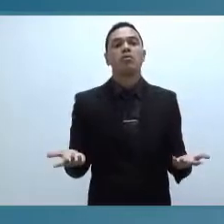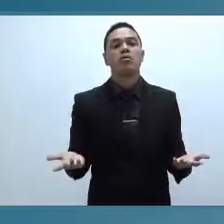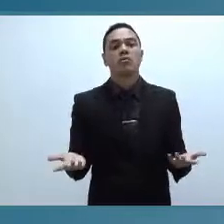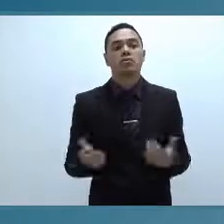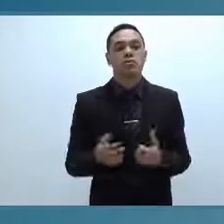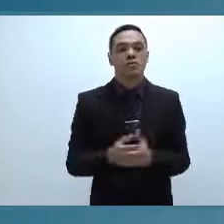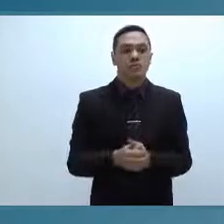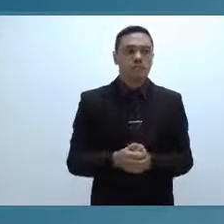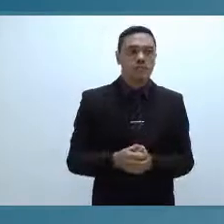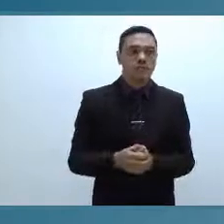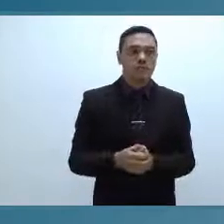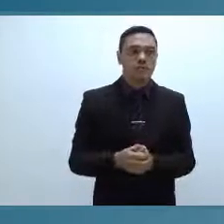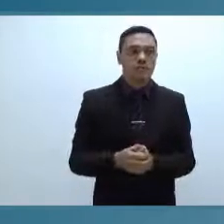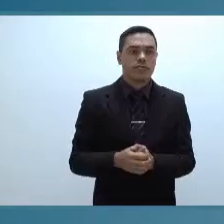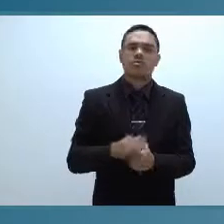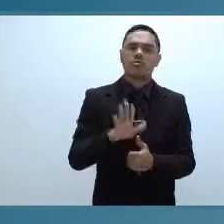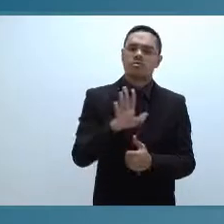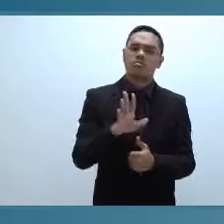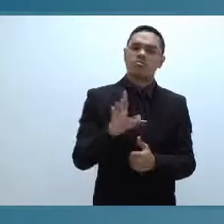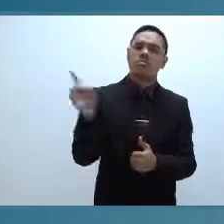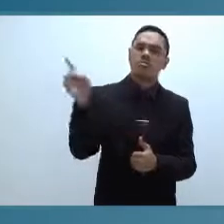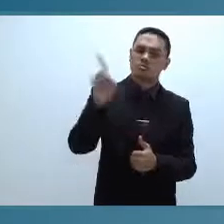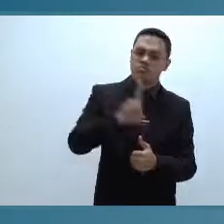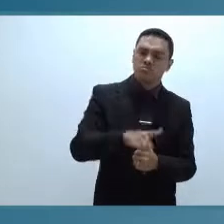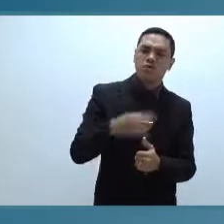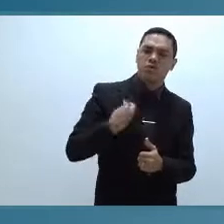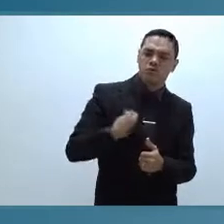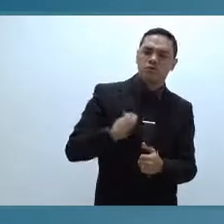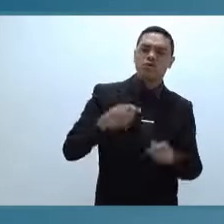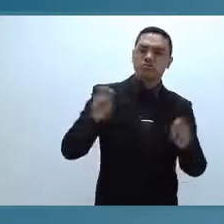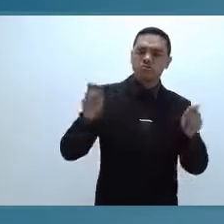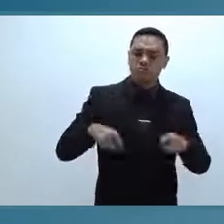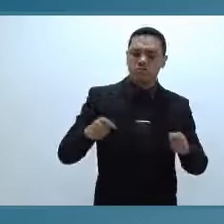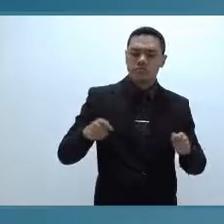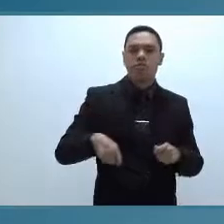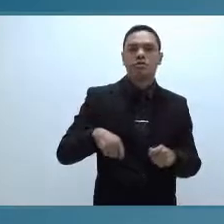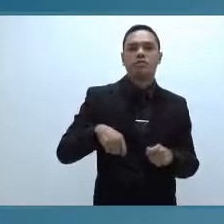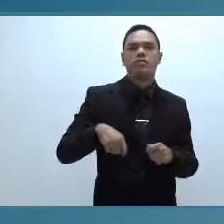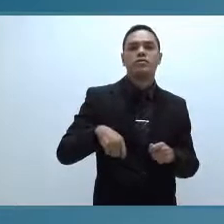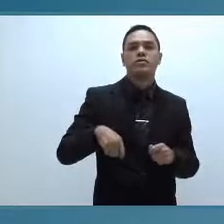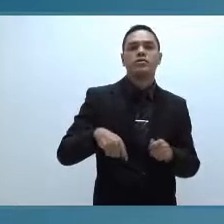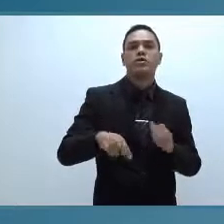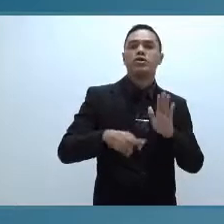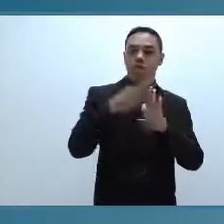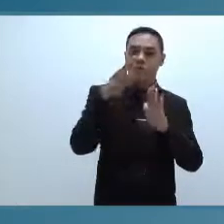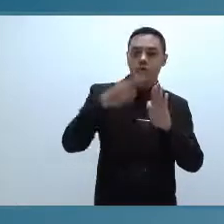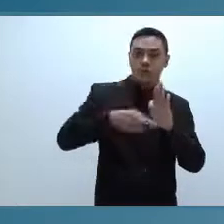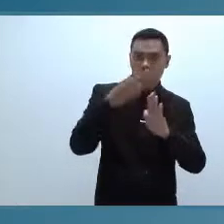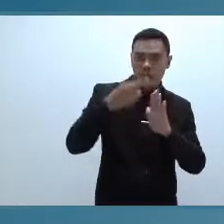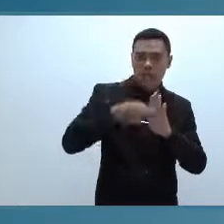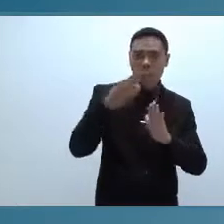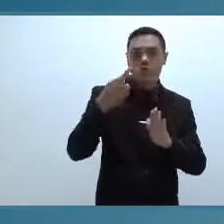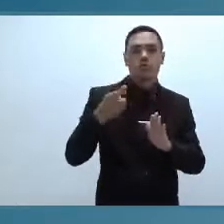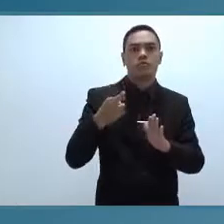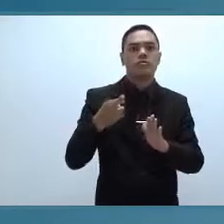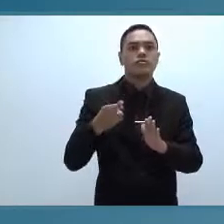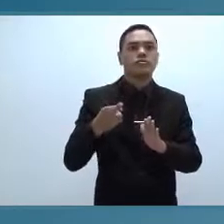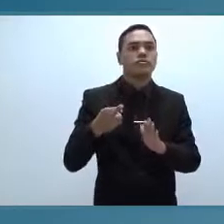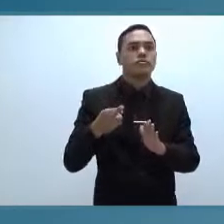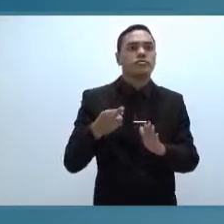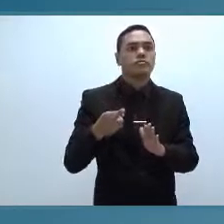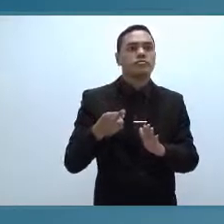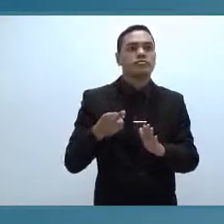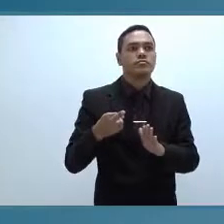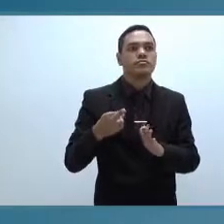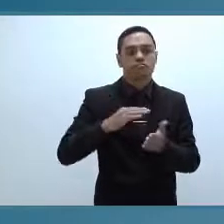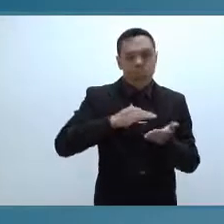essa excelência estiver pensando em alguma nova resolução para a comissão sobre essa situação,